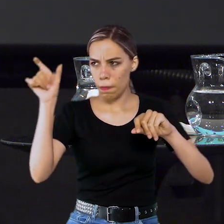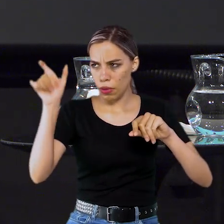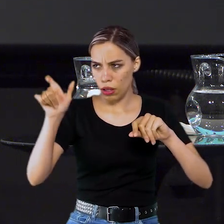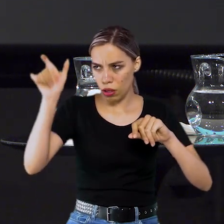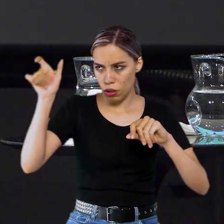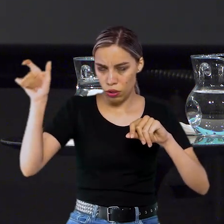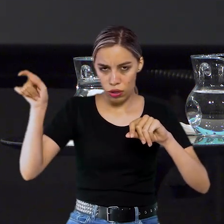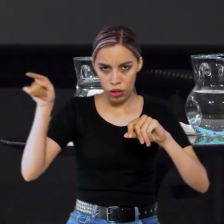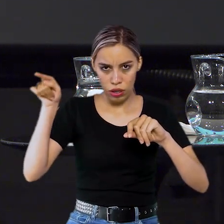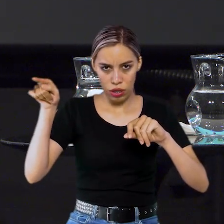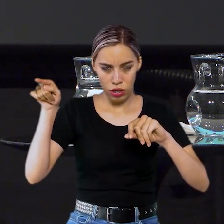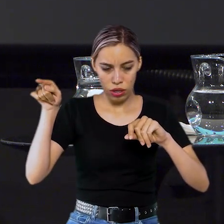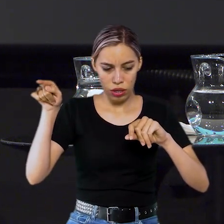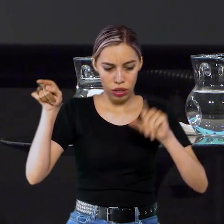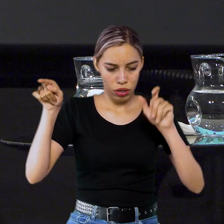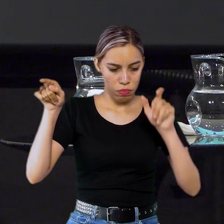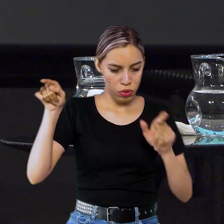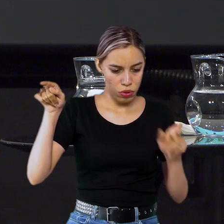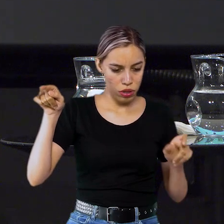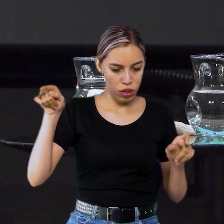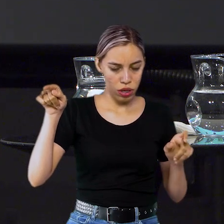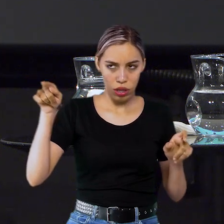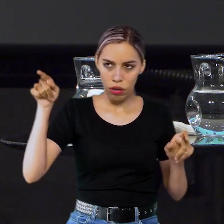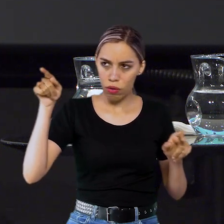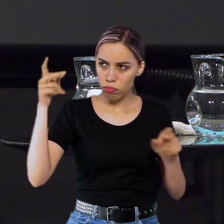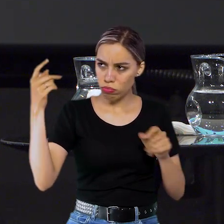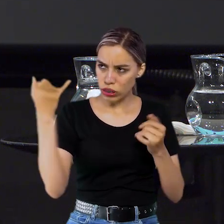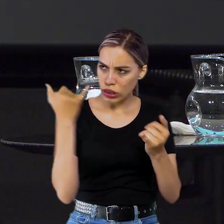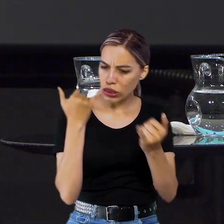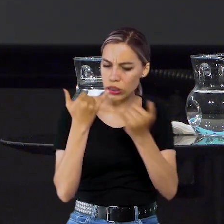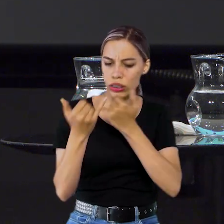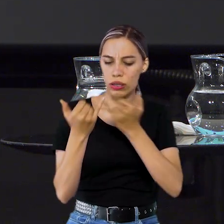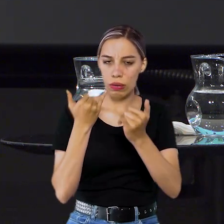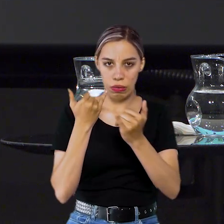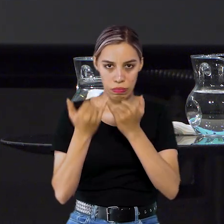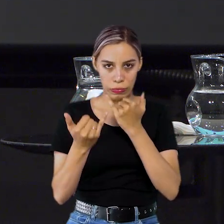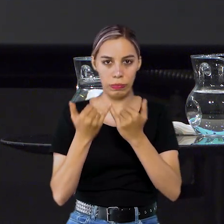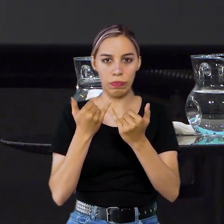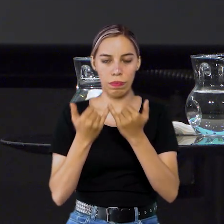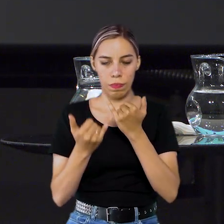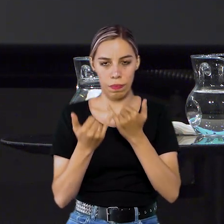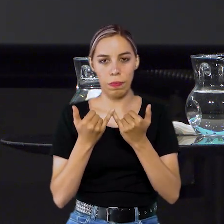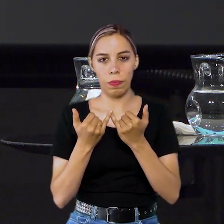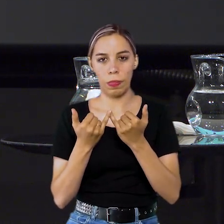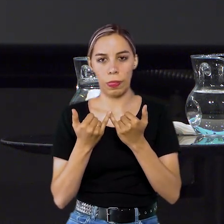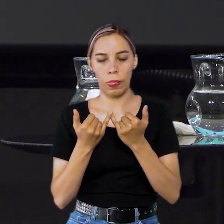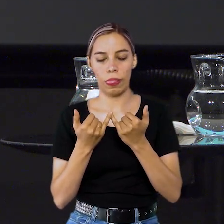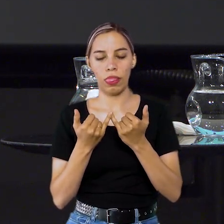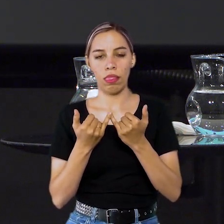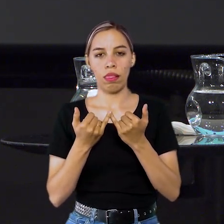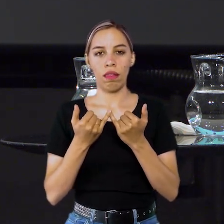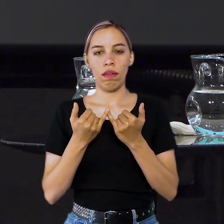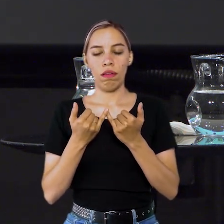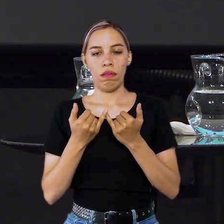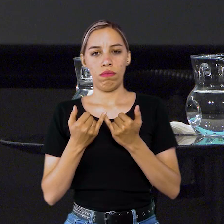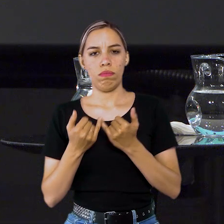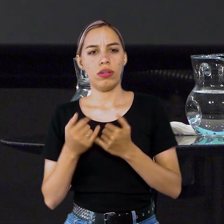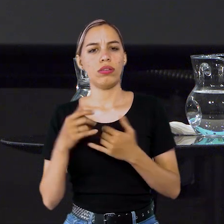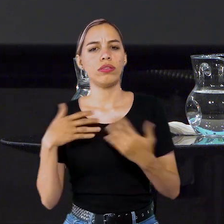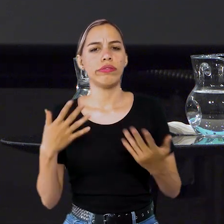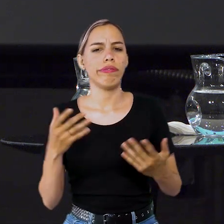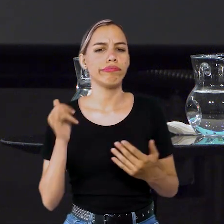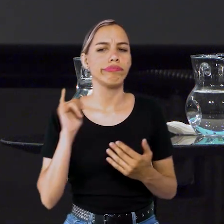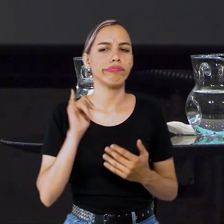semelhantes ao Guarani. Essa narrativa vem contada há 2.000, a 3.000